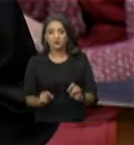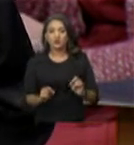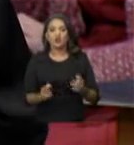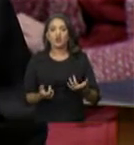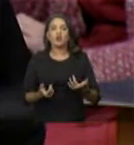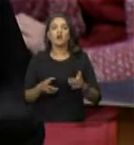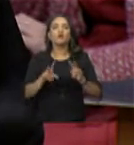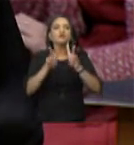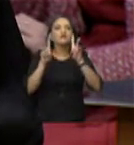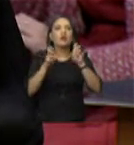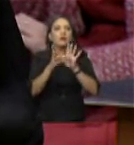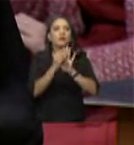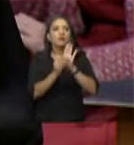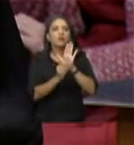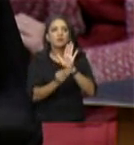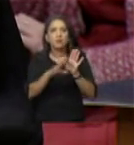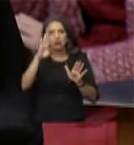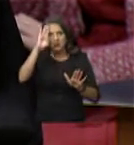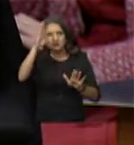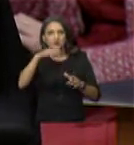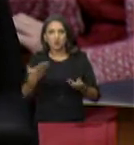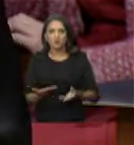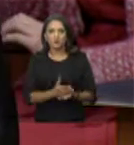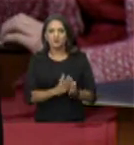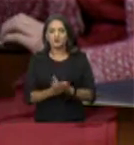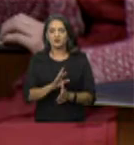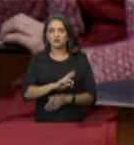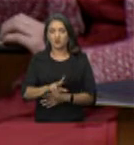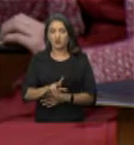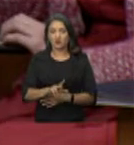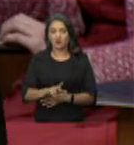de fundo desse processo portanto